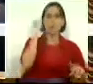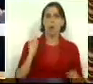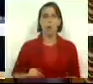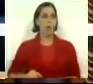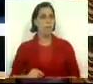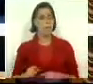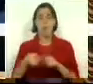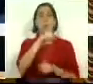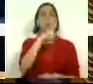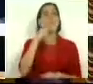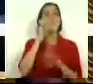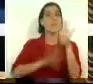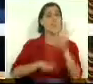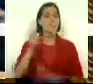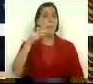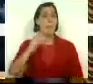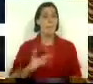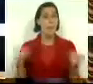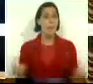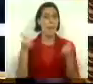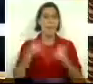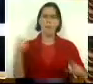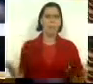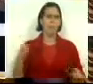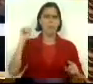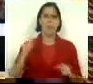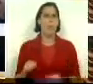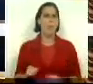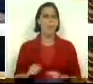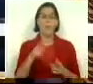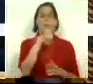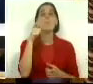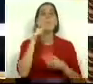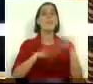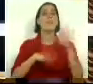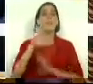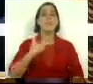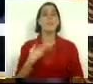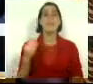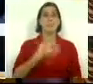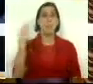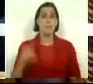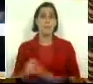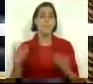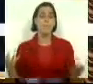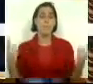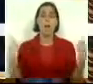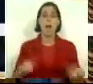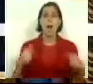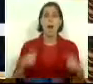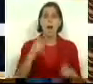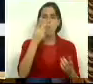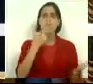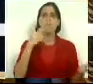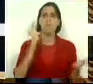muito menos com as promessas feitas pelo PSD na campanha eleitoral e com as promessas feitas pelo CDS-PP. Há, no entanto,